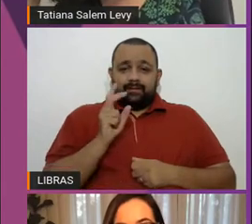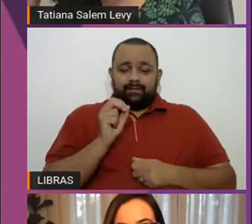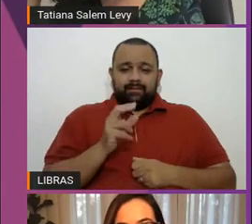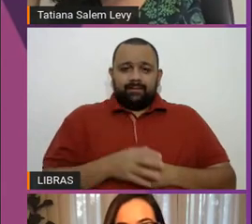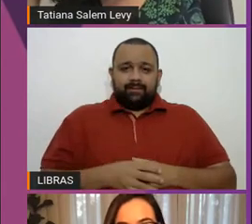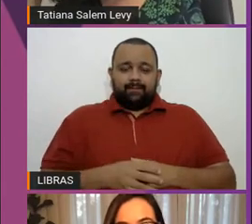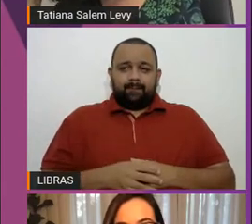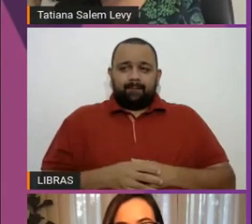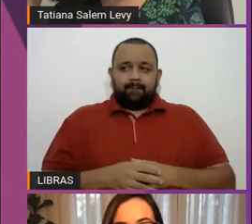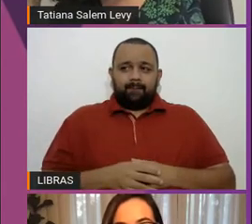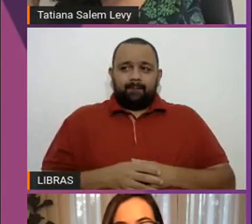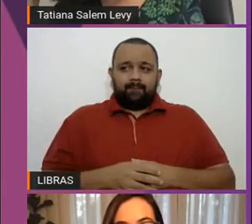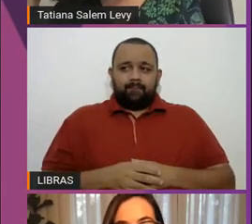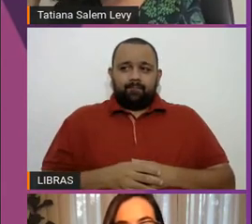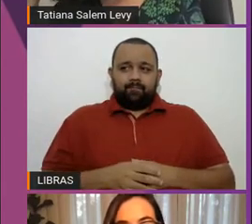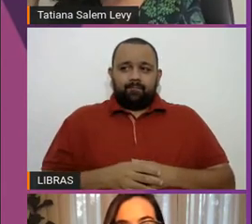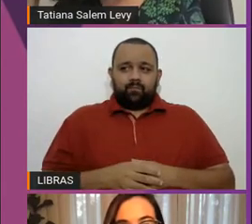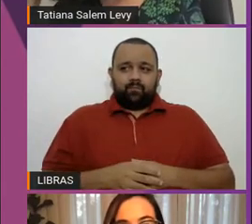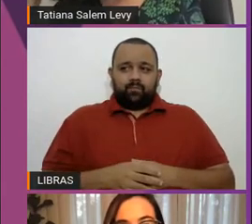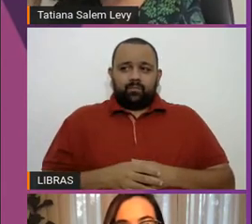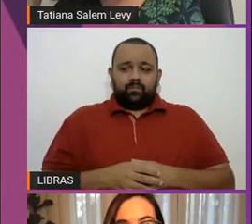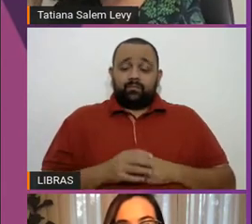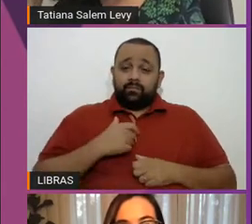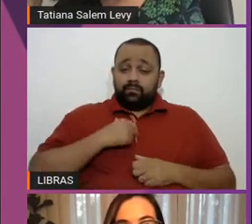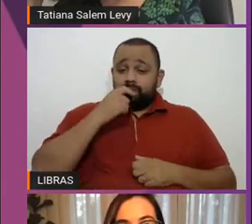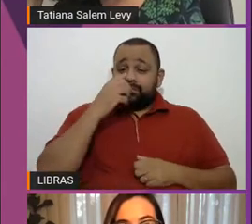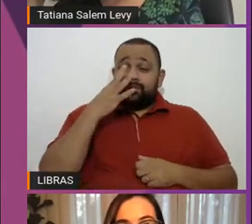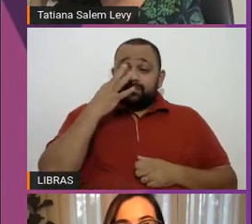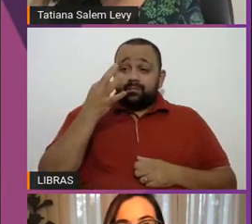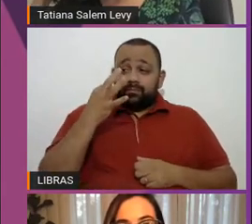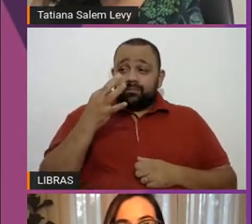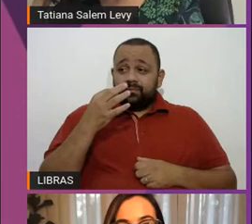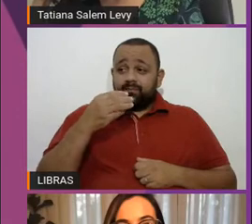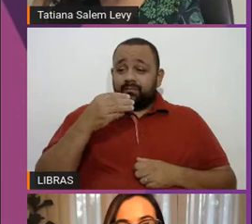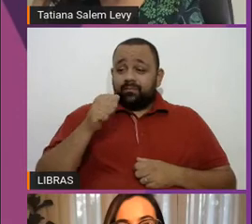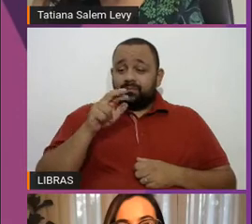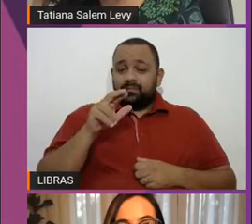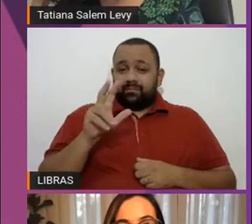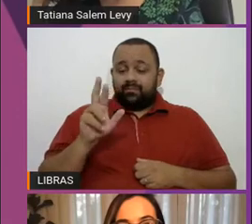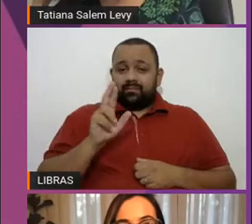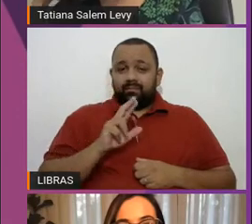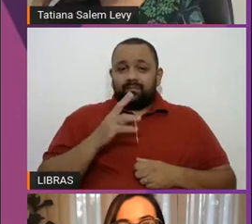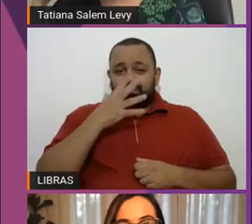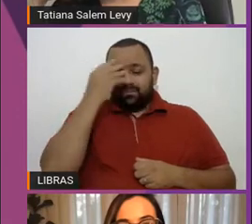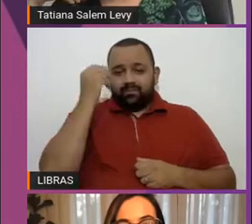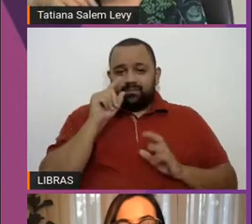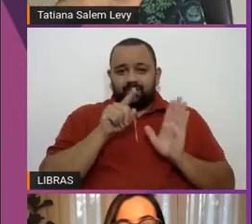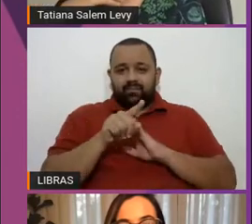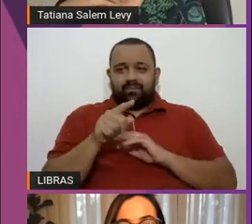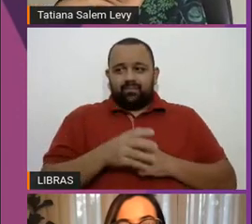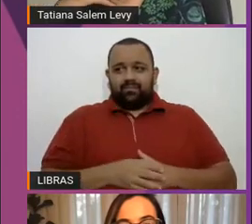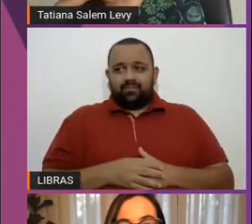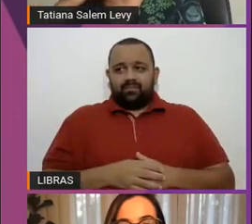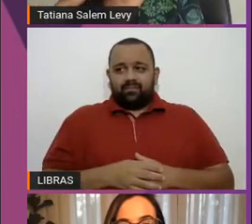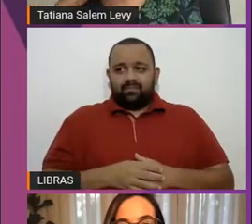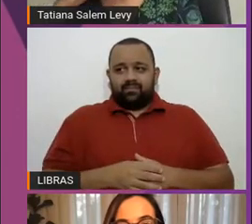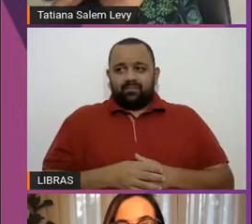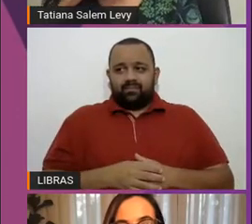bem fiquei prestando atenção na reforma da igreja tem que ser pergunta mas peraí